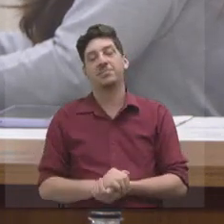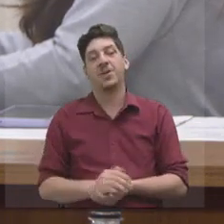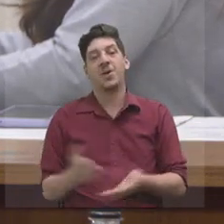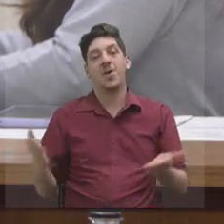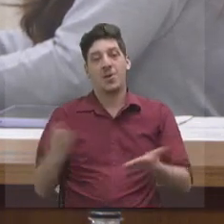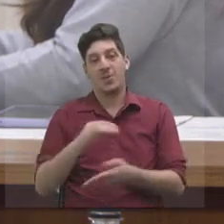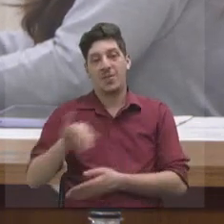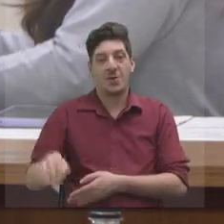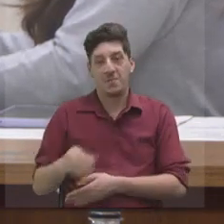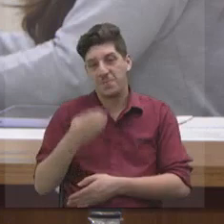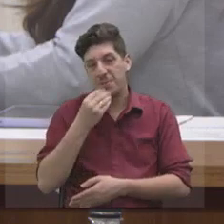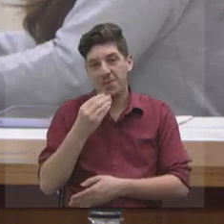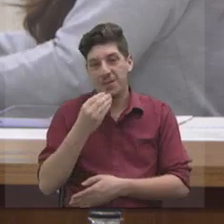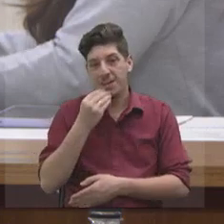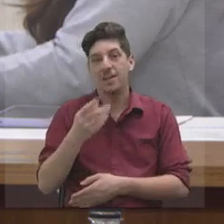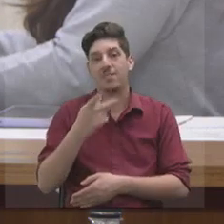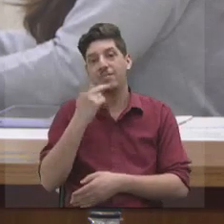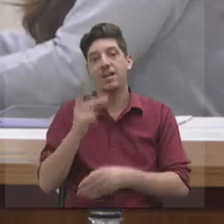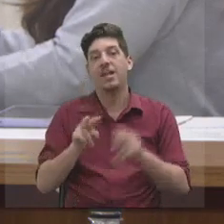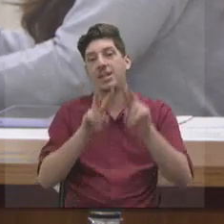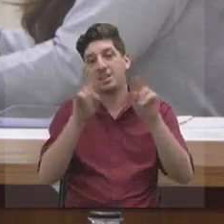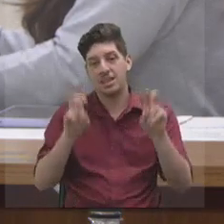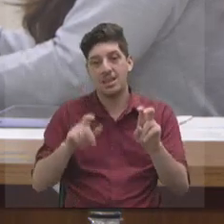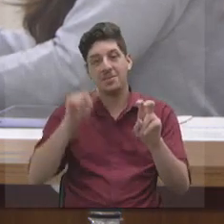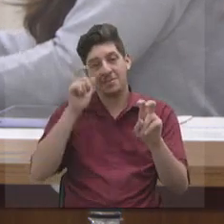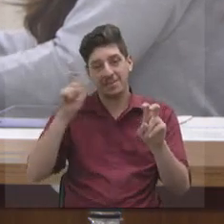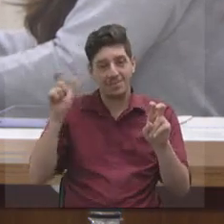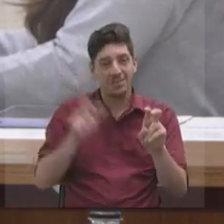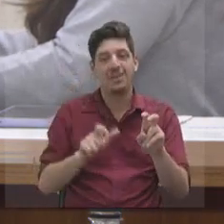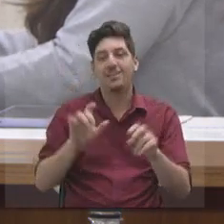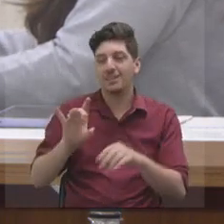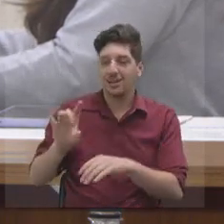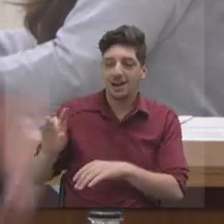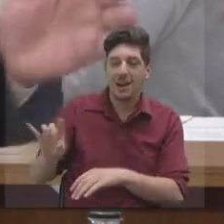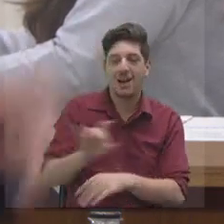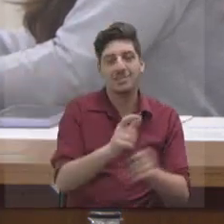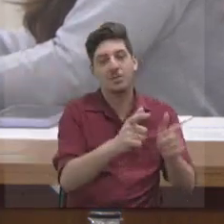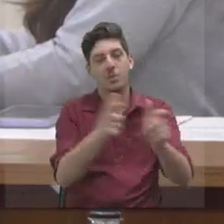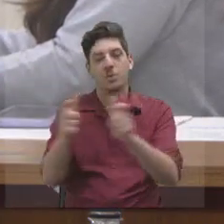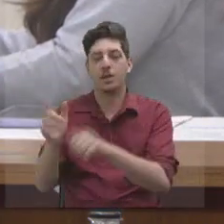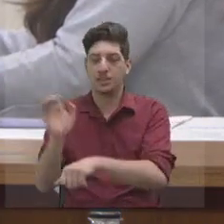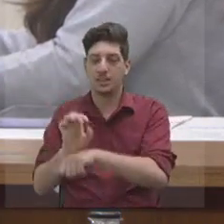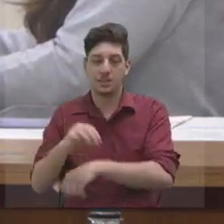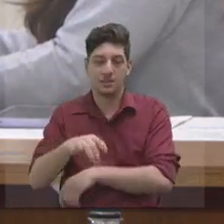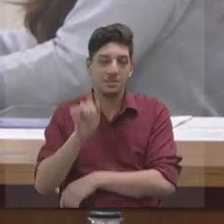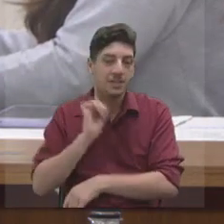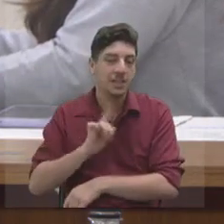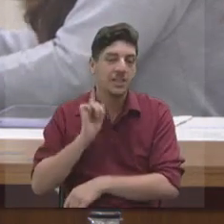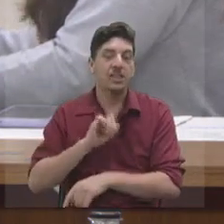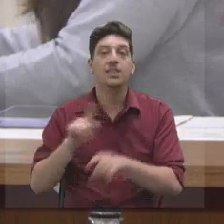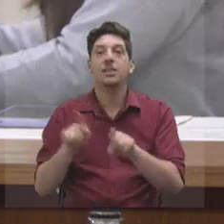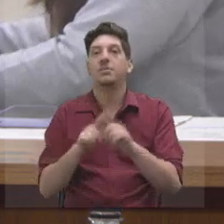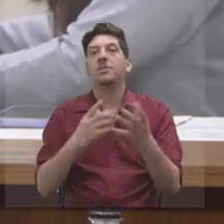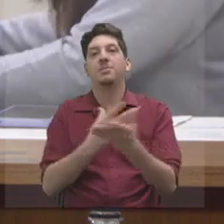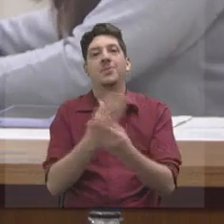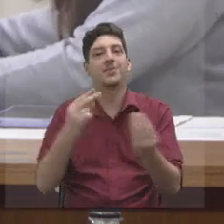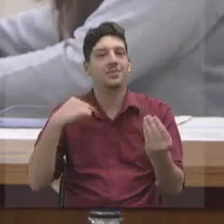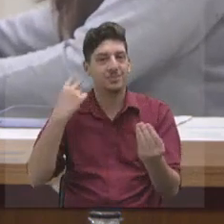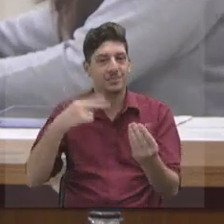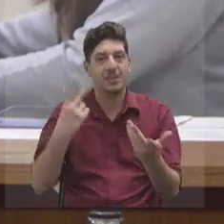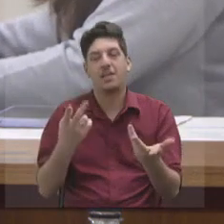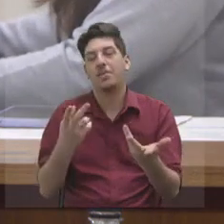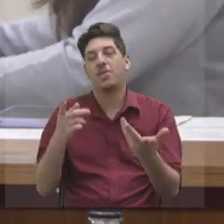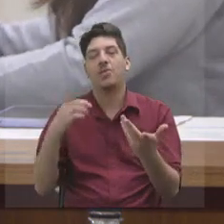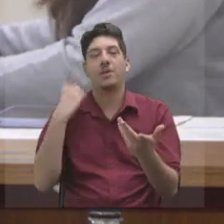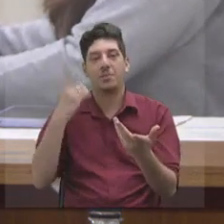abordar assuntos de interesse de cada religião de estado e aqui por parte de tantos deputados e deputados presentes